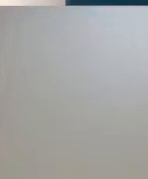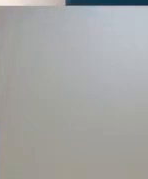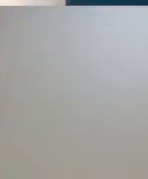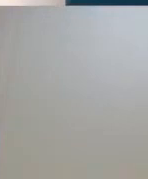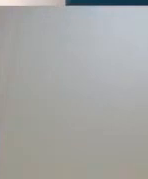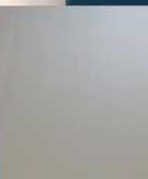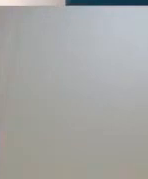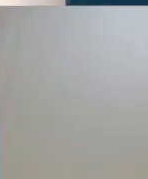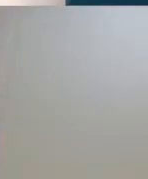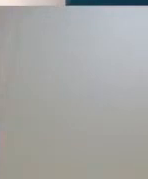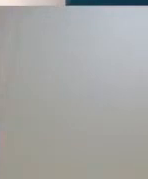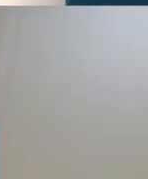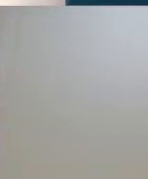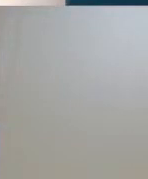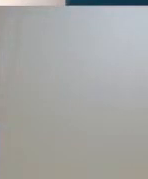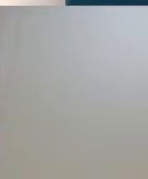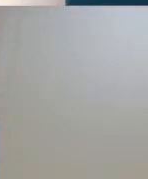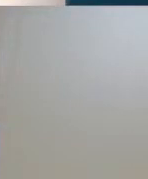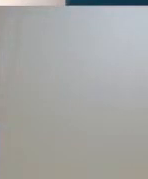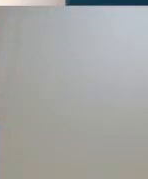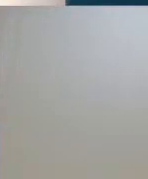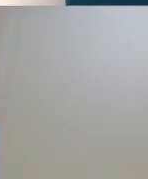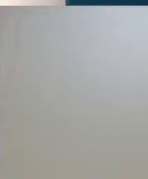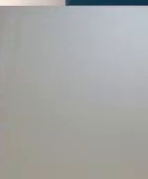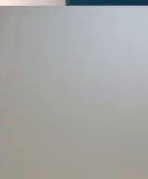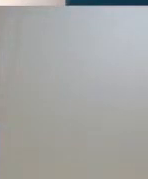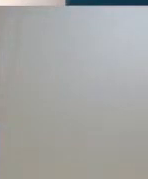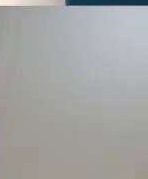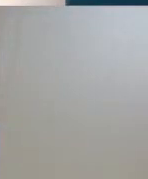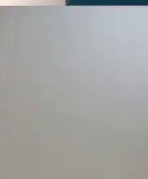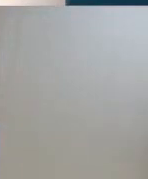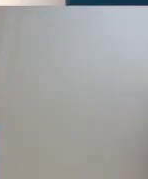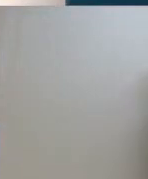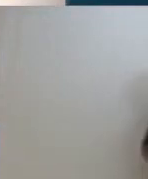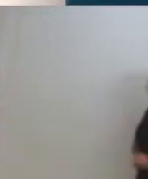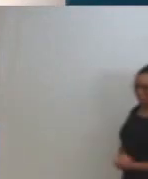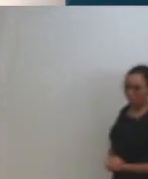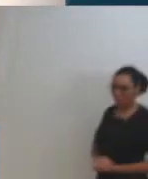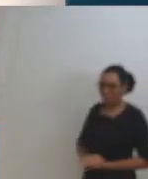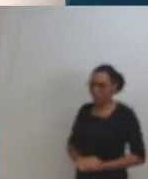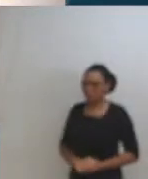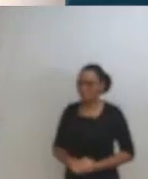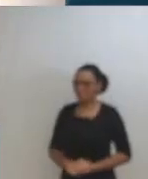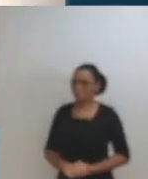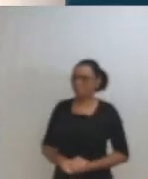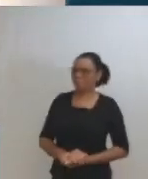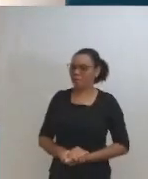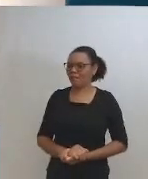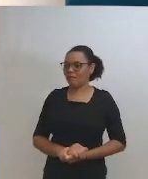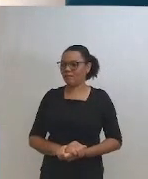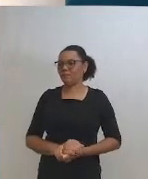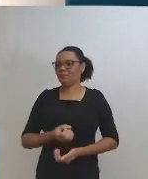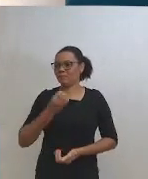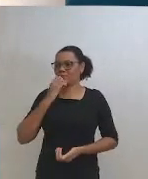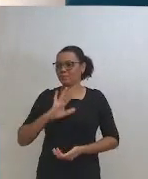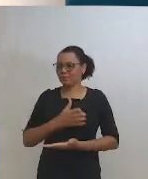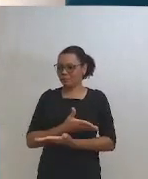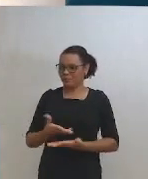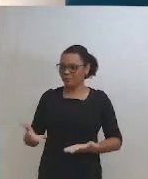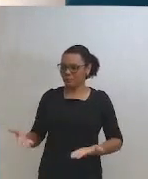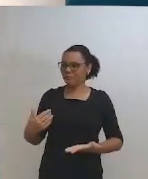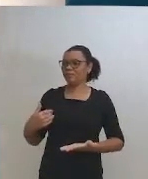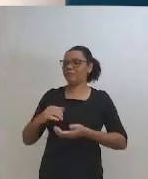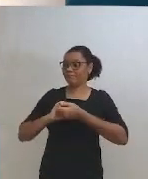Senhores, boa tarde. Saúdo a todos os ministros, integrantes dessa sexta turma do Egrégio Superior Tribunal de Justiça. Saúdo